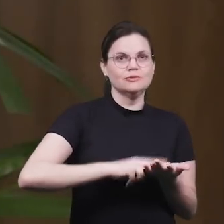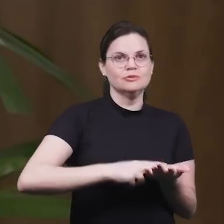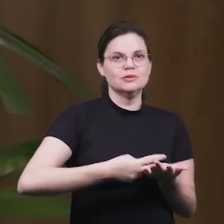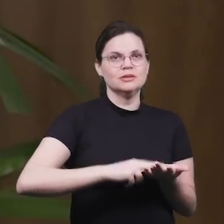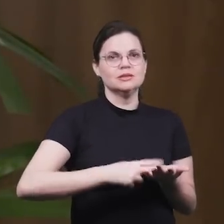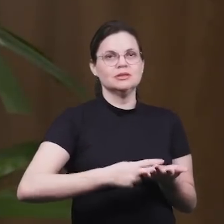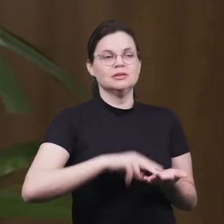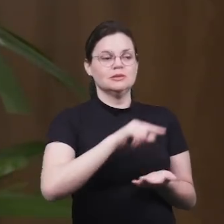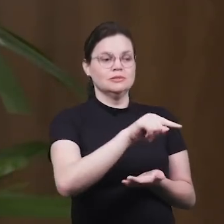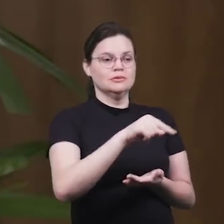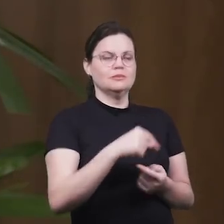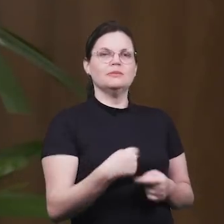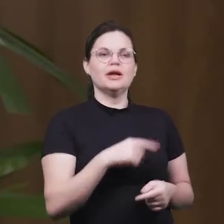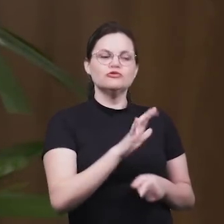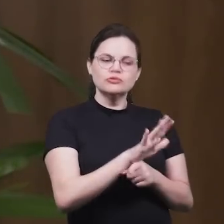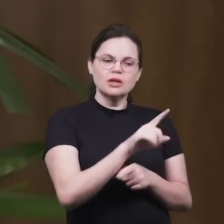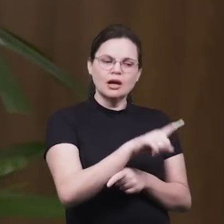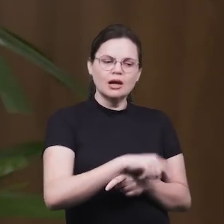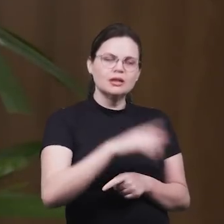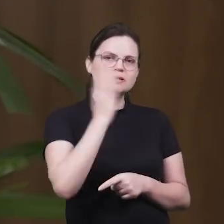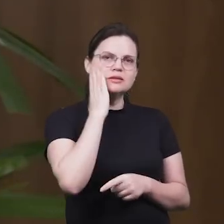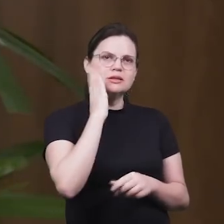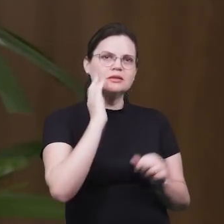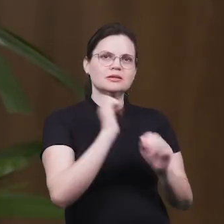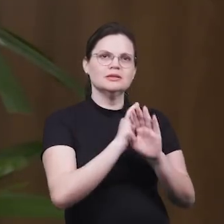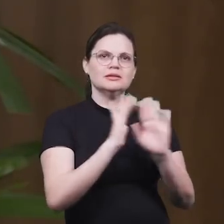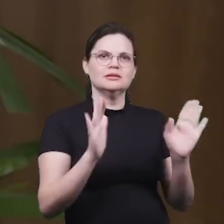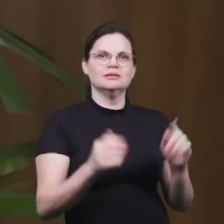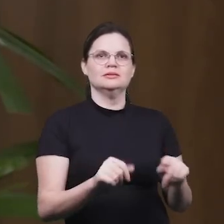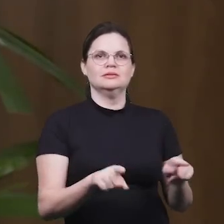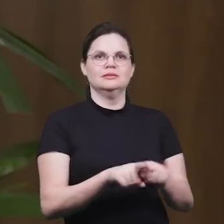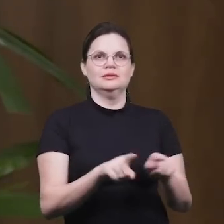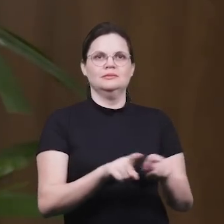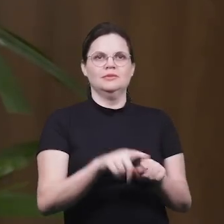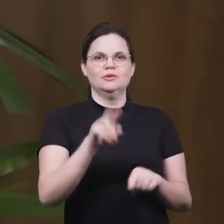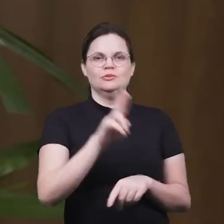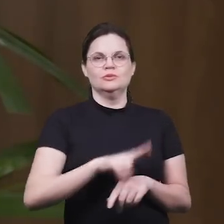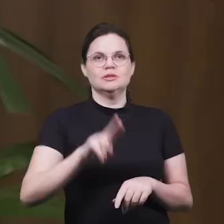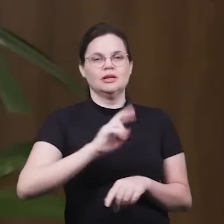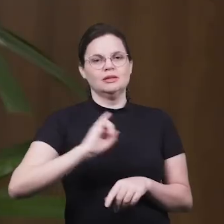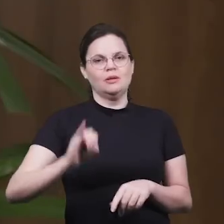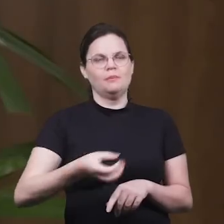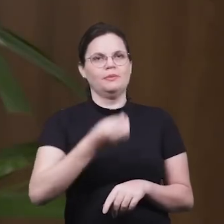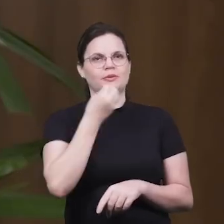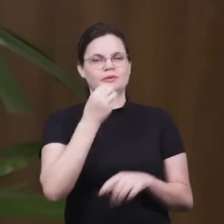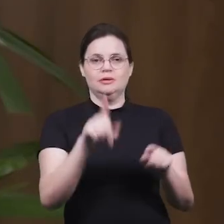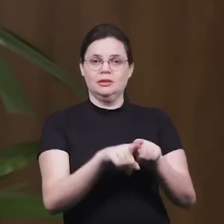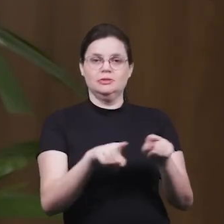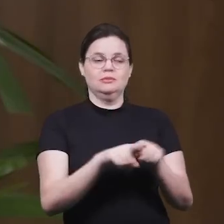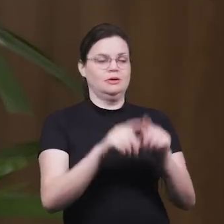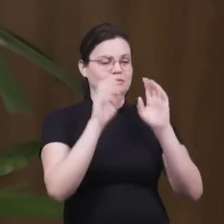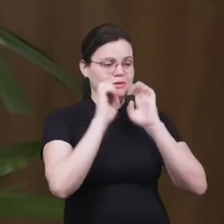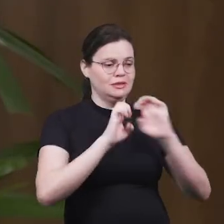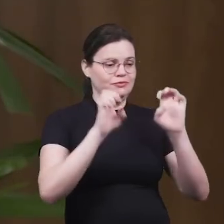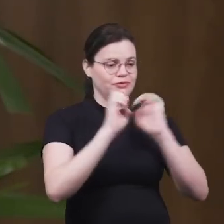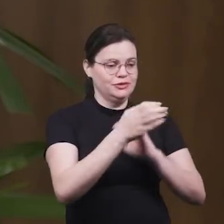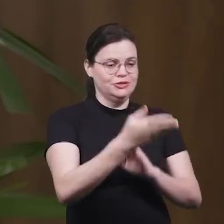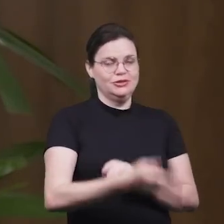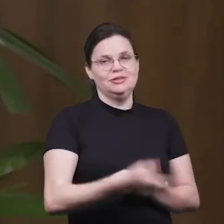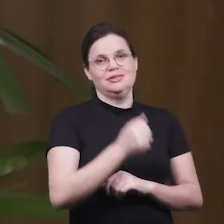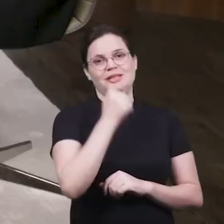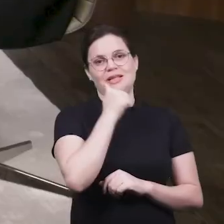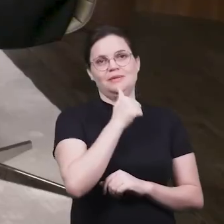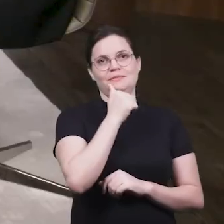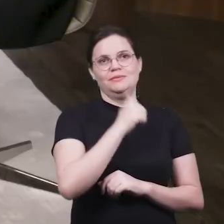no início, para ajudar e já usando de oportunidade de poder evangelizar eles. Isso aí é ainda